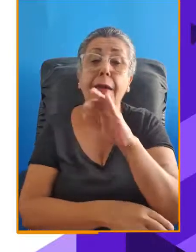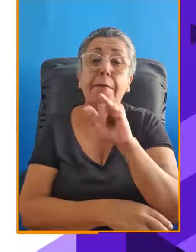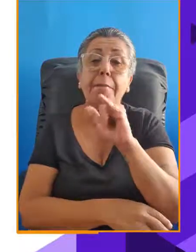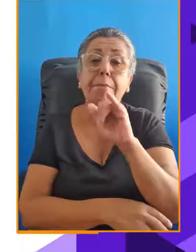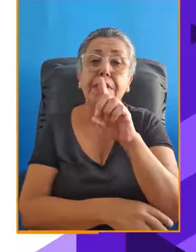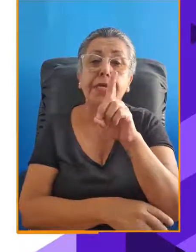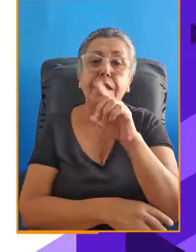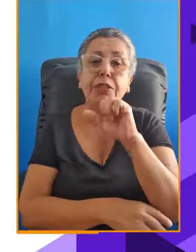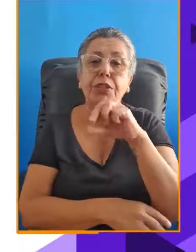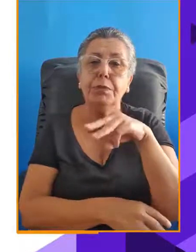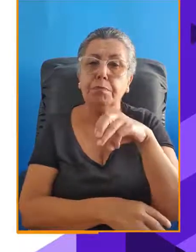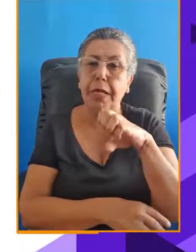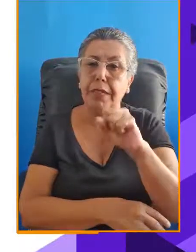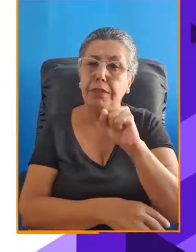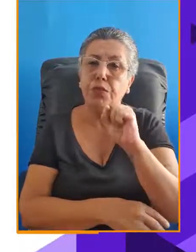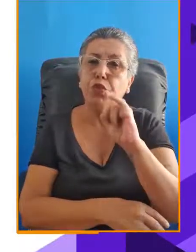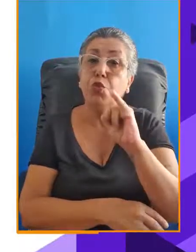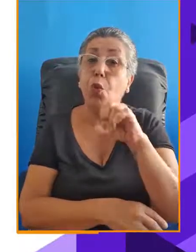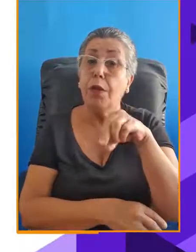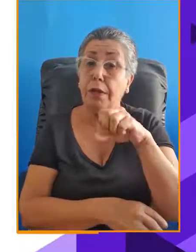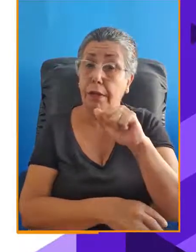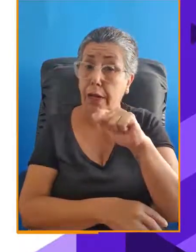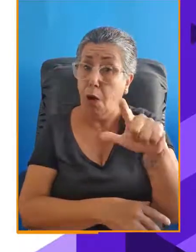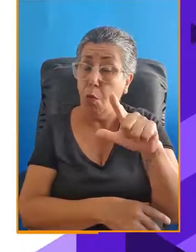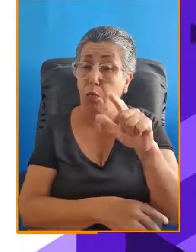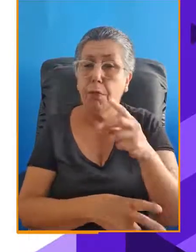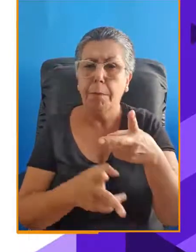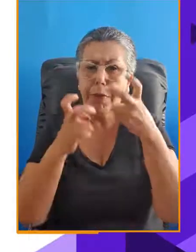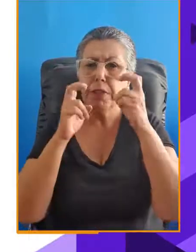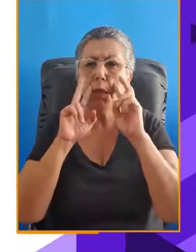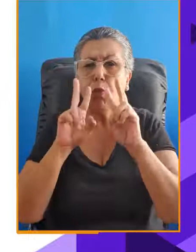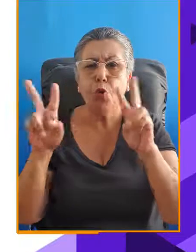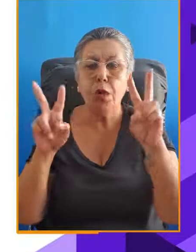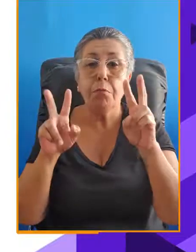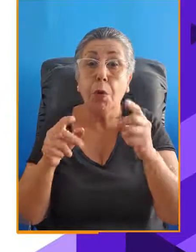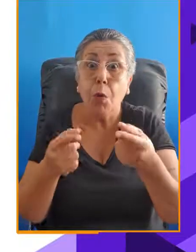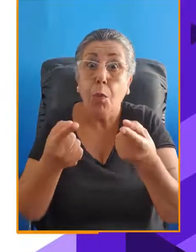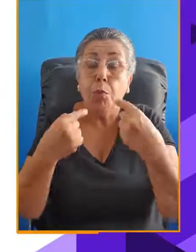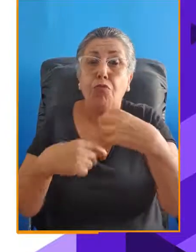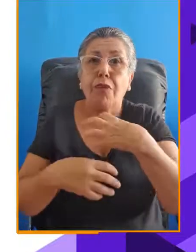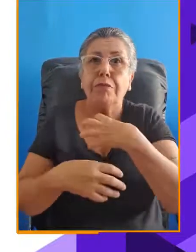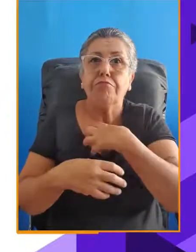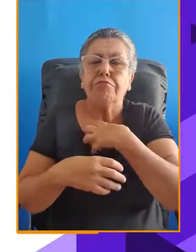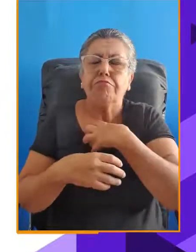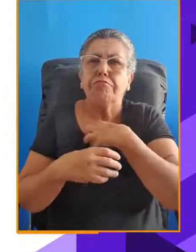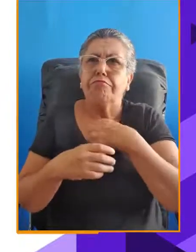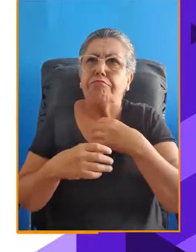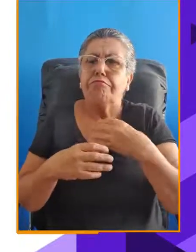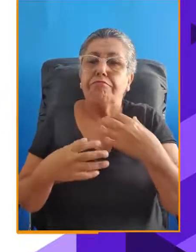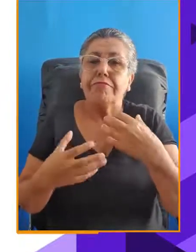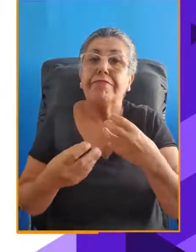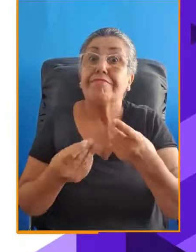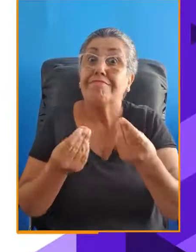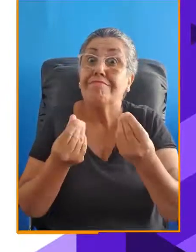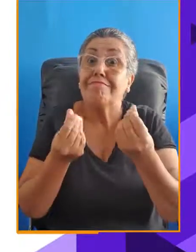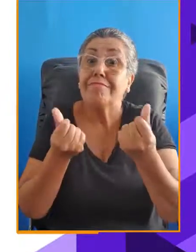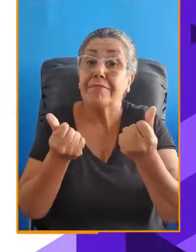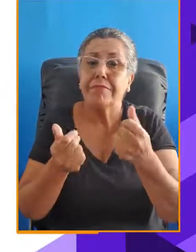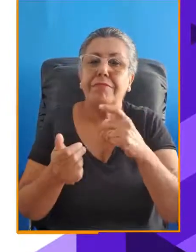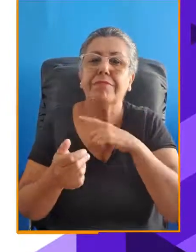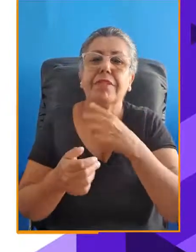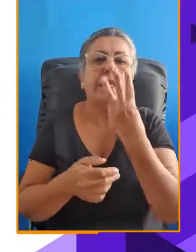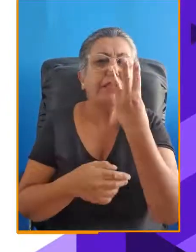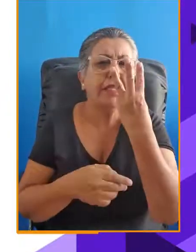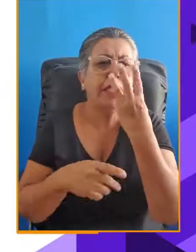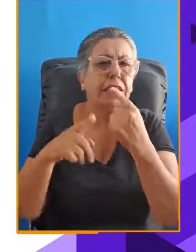Ela é percebida pelo olhar, mas ela pode também provocar sensações táteis. E existem